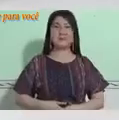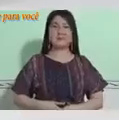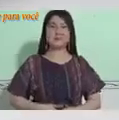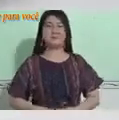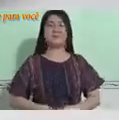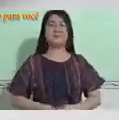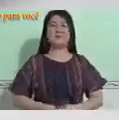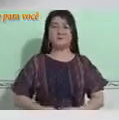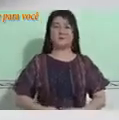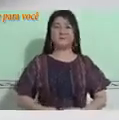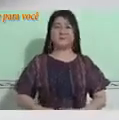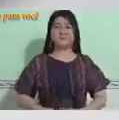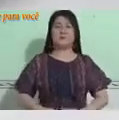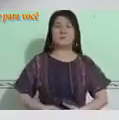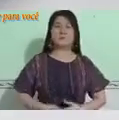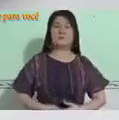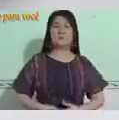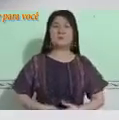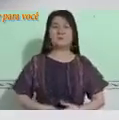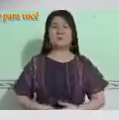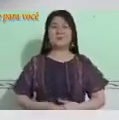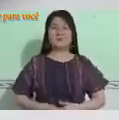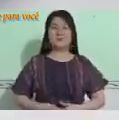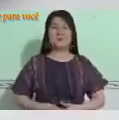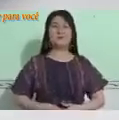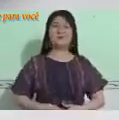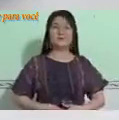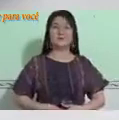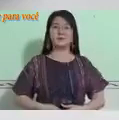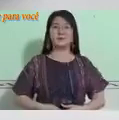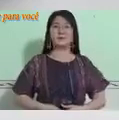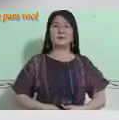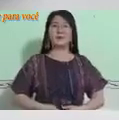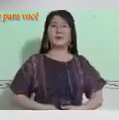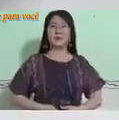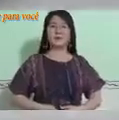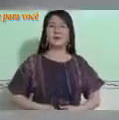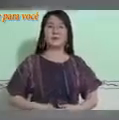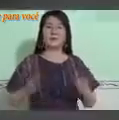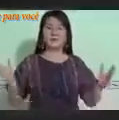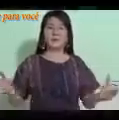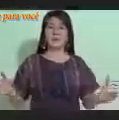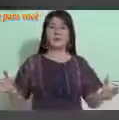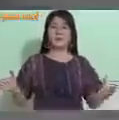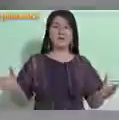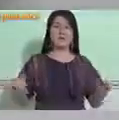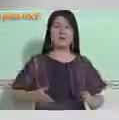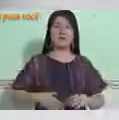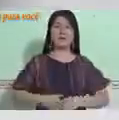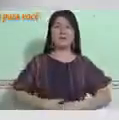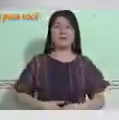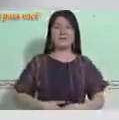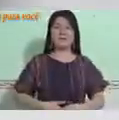Esta lavagem pode ser feita várias vezes ao dia e idealmente deve ser com soro fisiológico ou esterilizado, vírgula, mas também